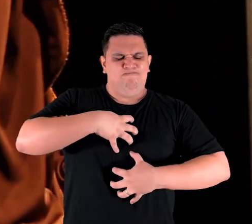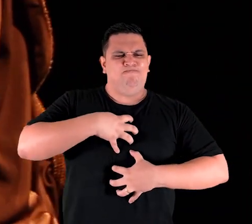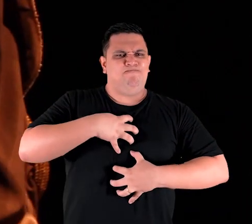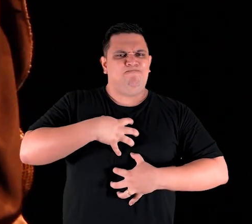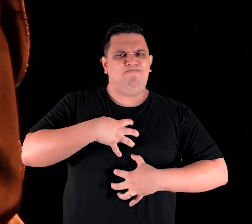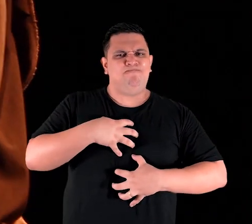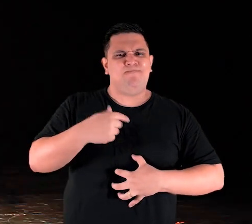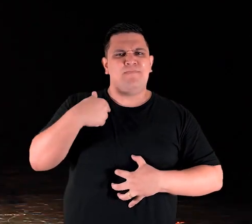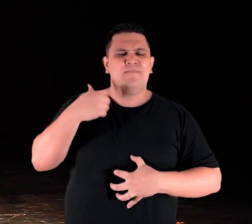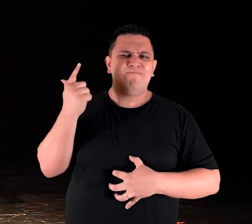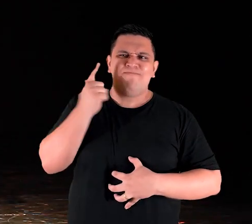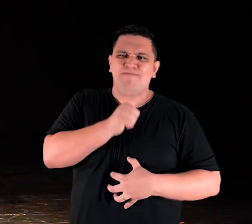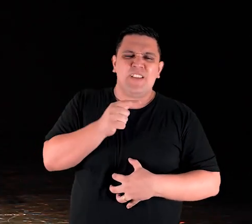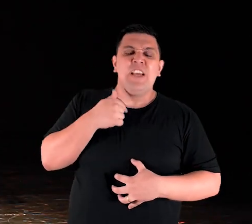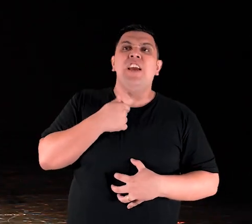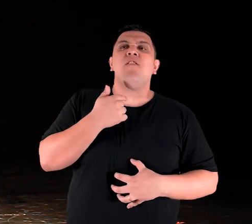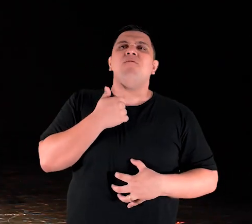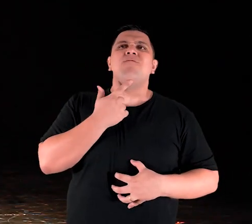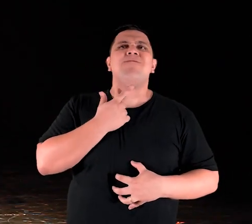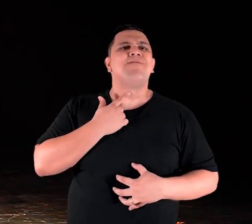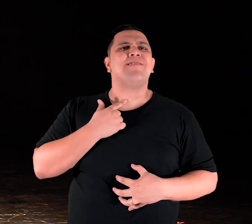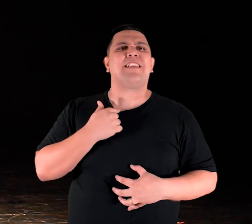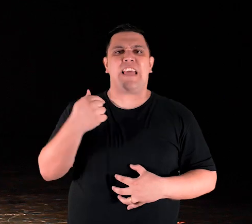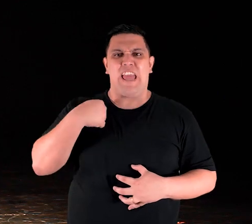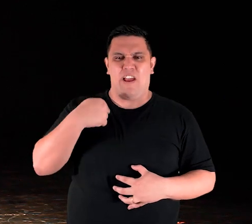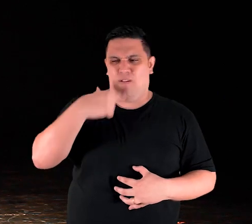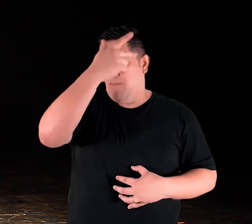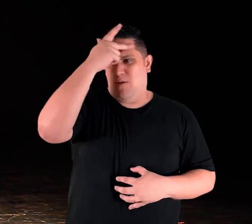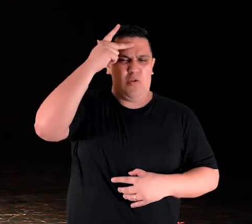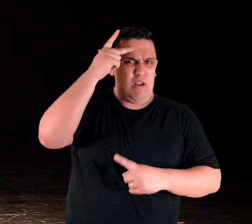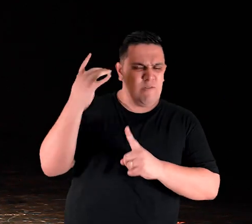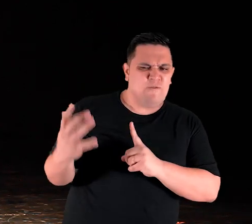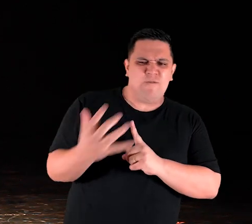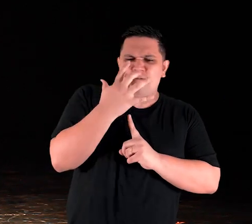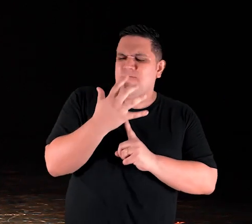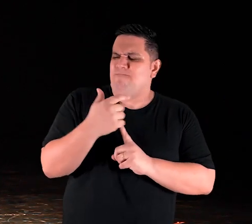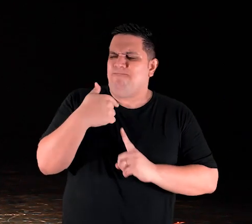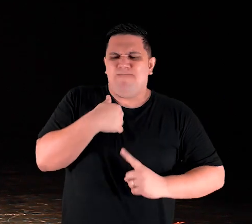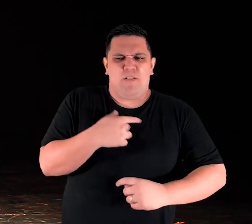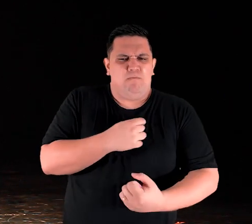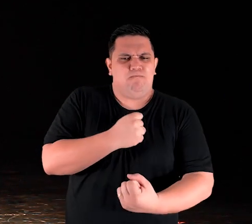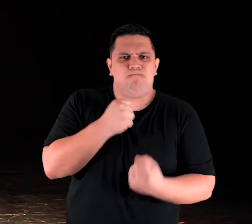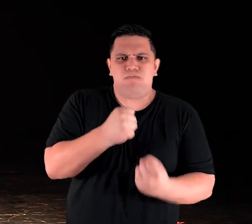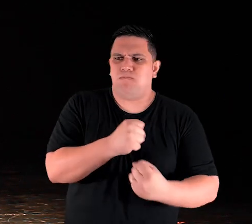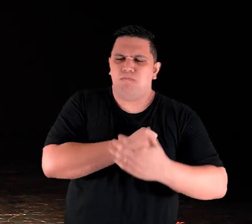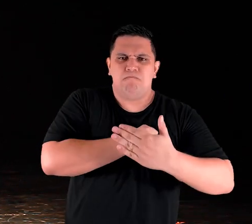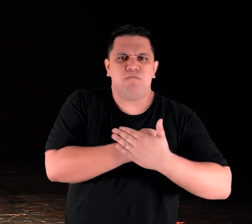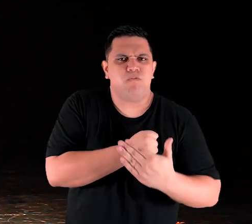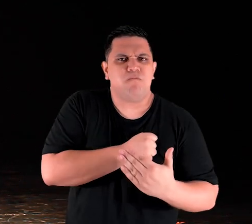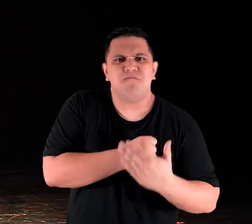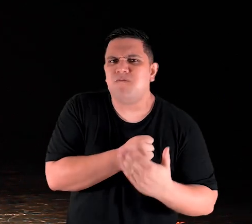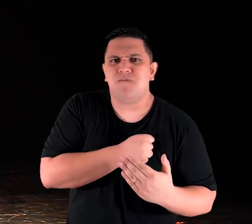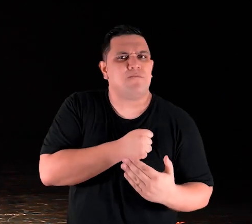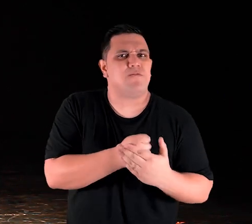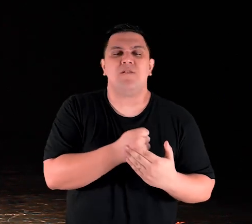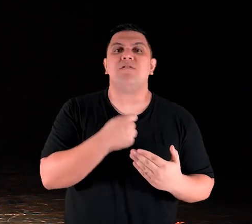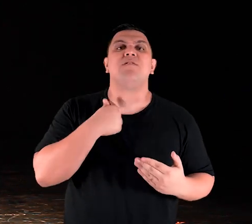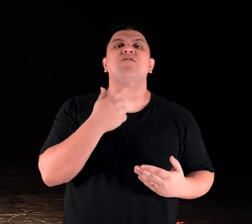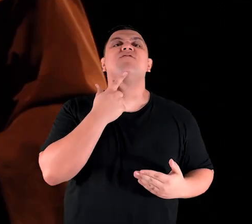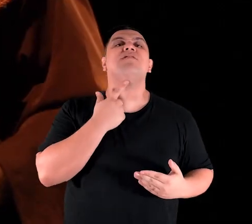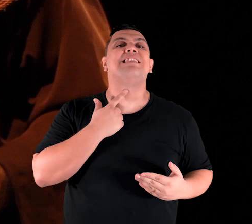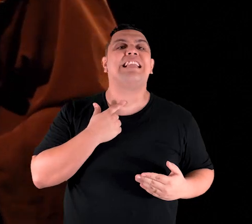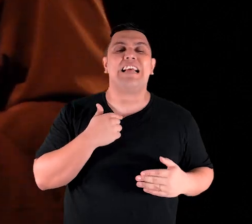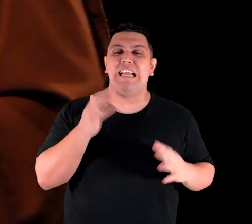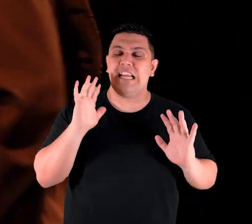comigo. Aquilo me perturbava, aquilo pulsava dentro de mim. E daí a pouco eu já